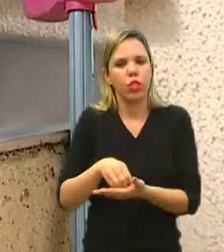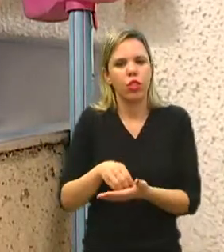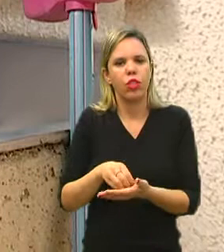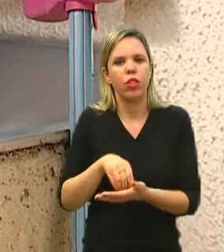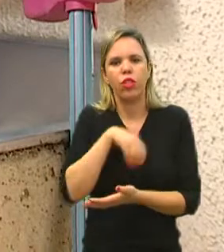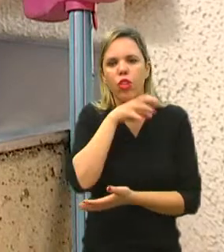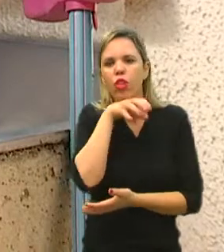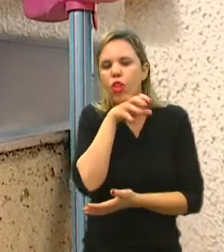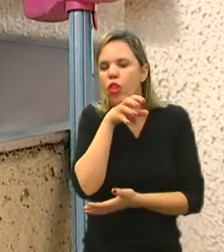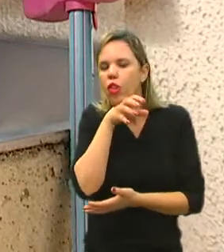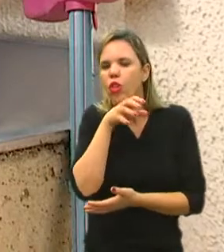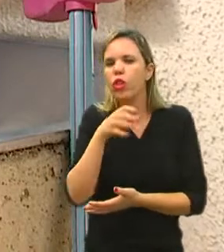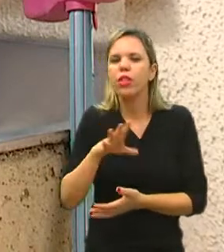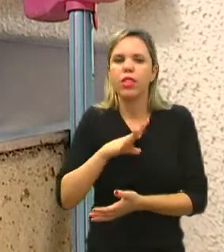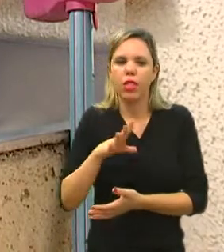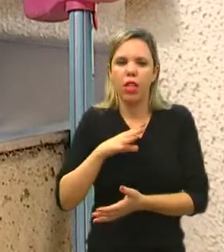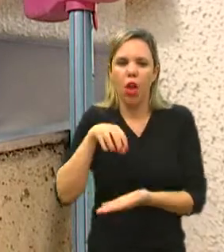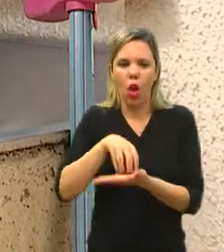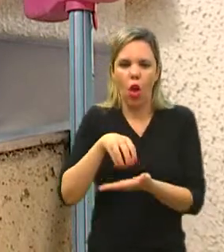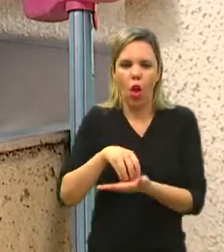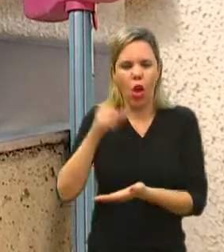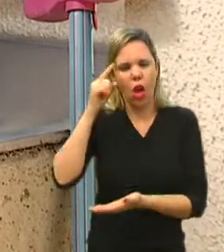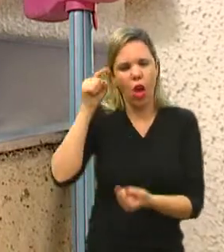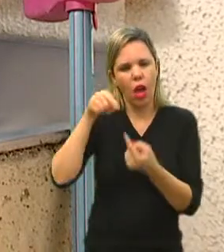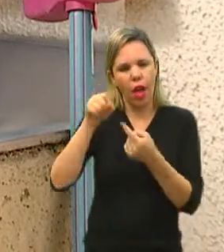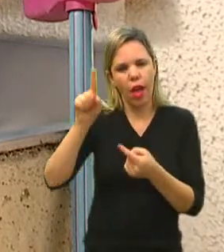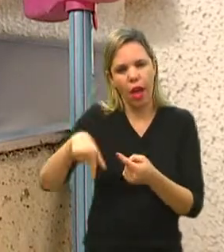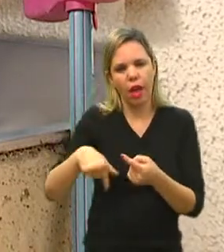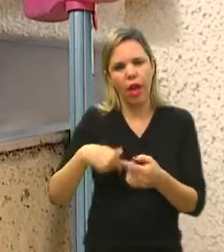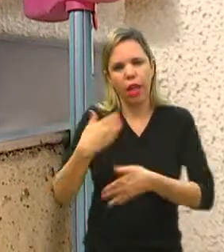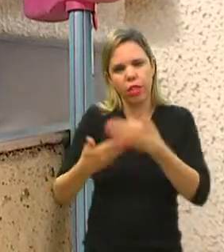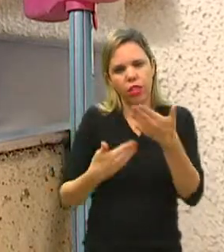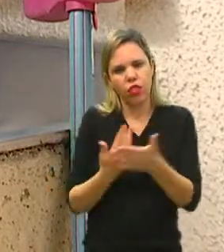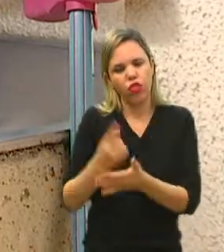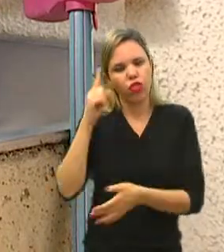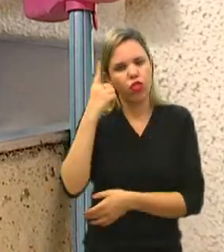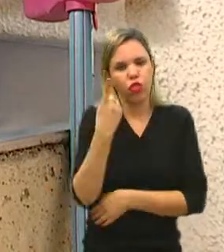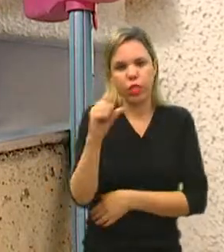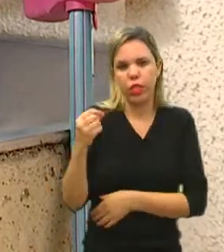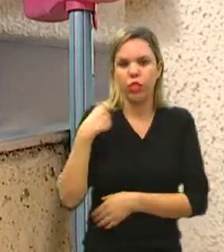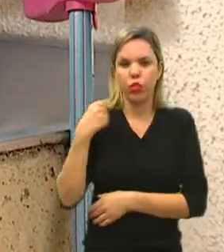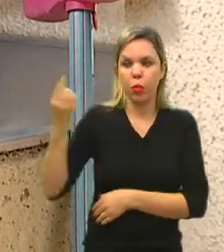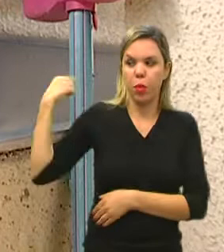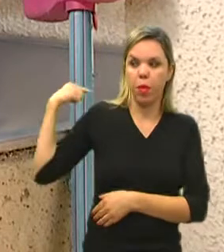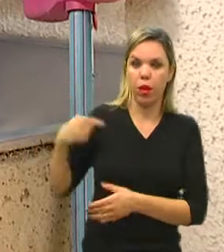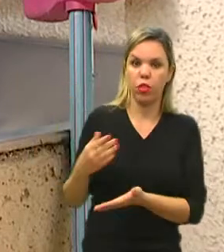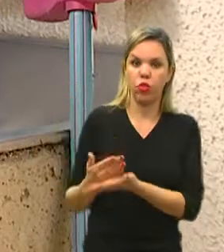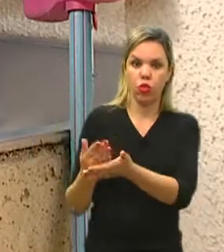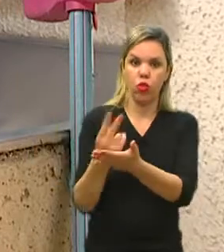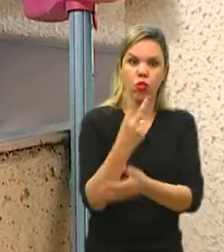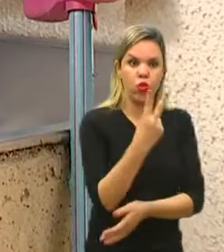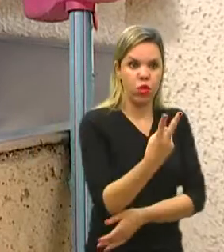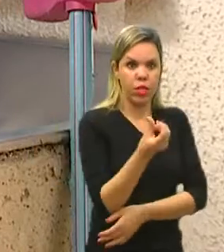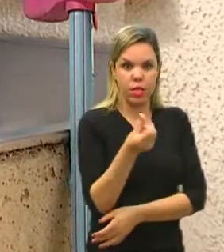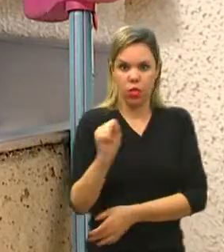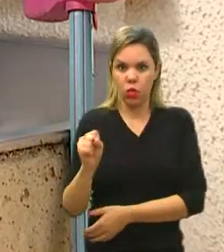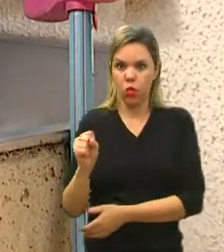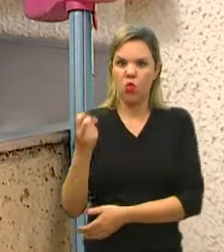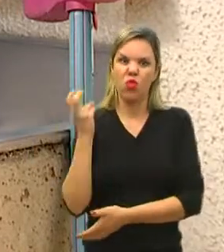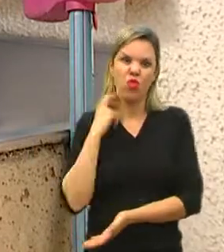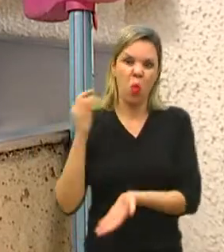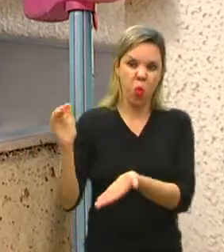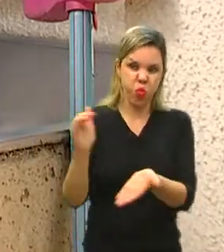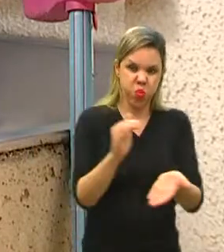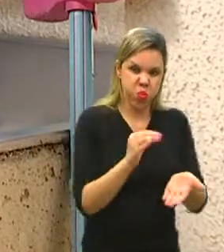centro de zoonoses. Este órgão, só para se ter uma ideia, até o dia 10 de maio, recolheu